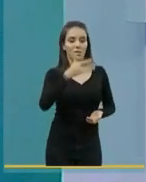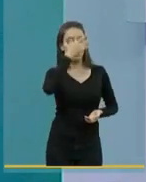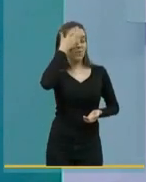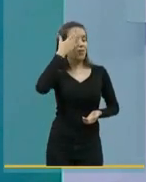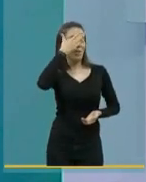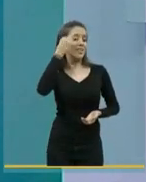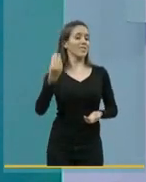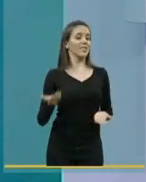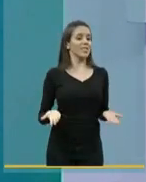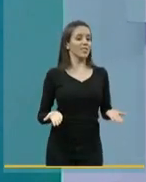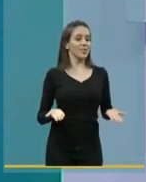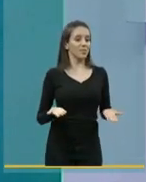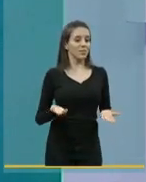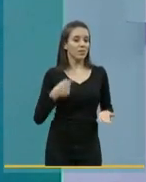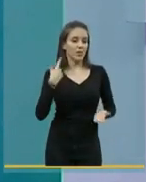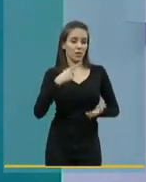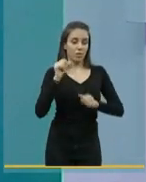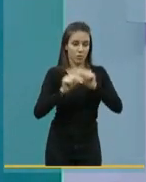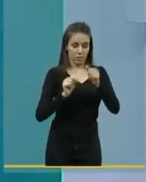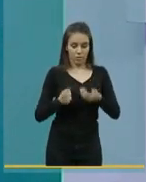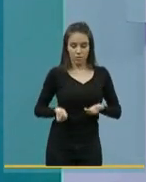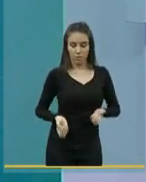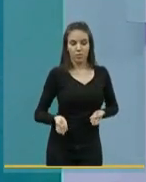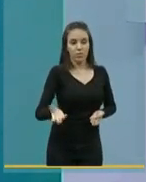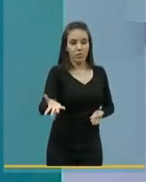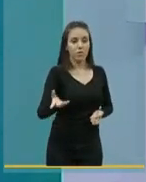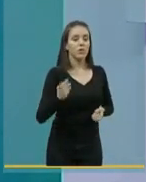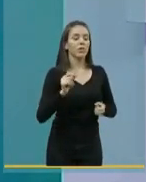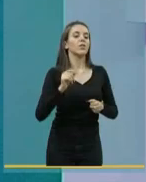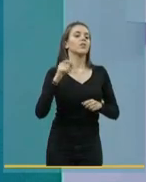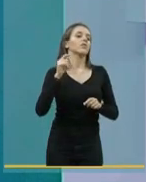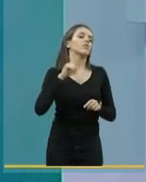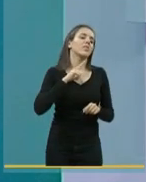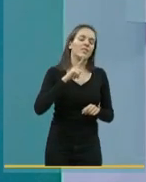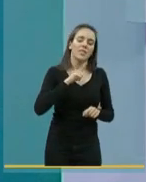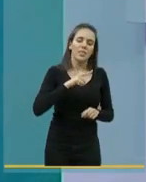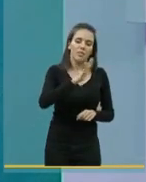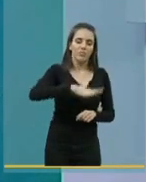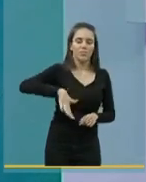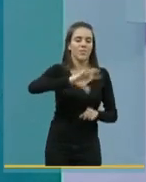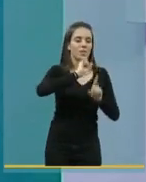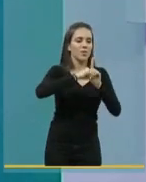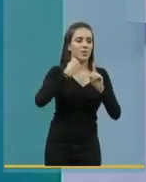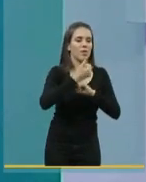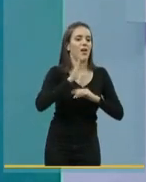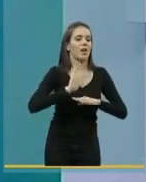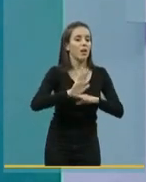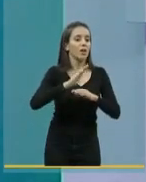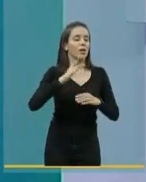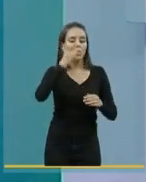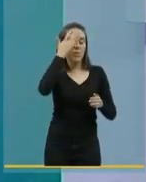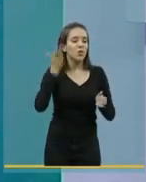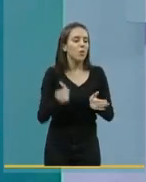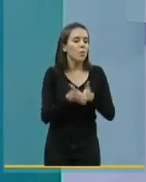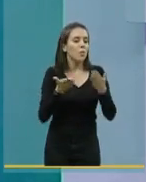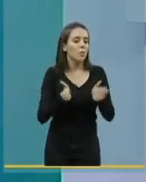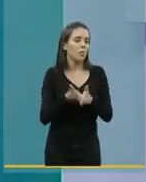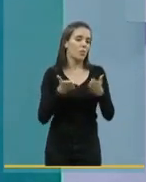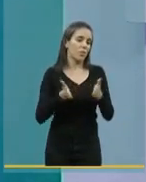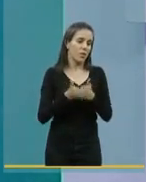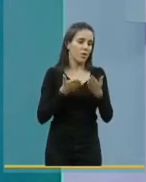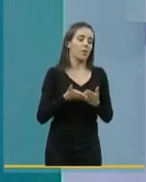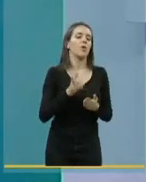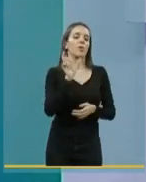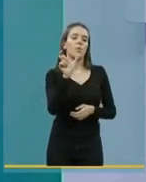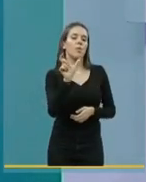lado da despesa que nós fizemos todos os programas sociais que revolucionaram a vida dos mais pobres o bolsa